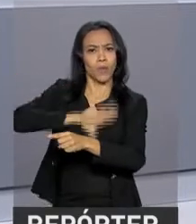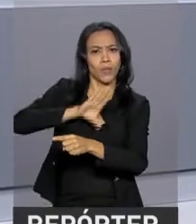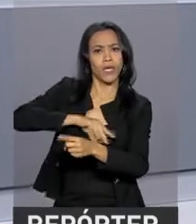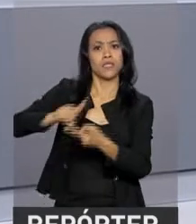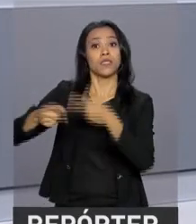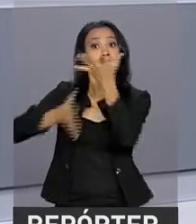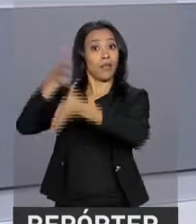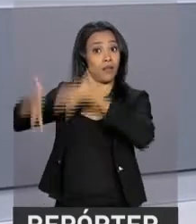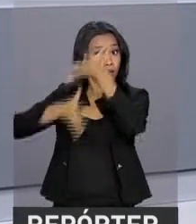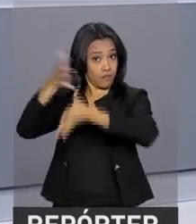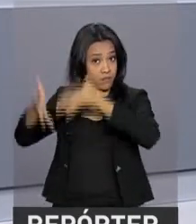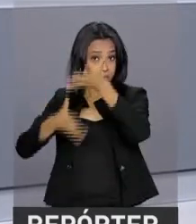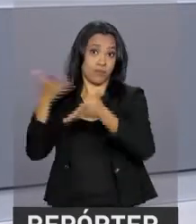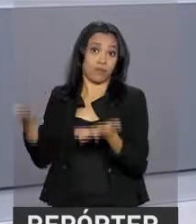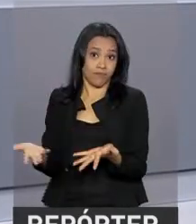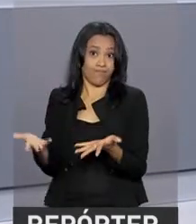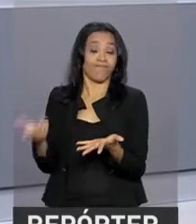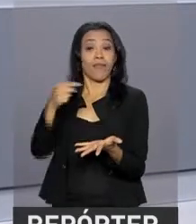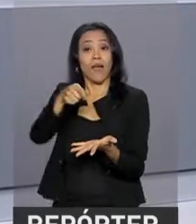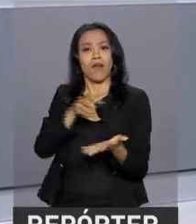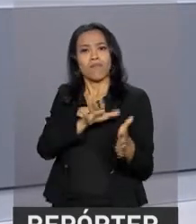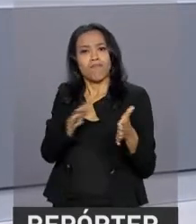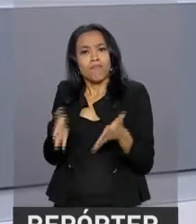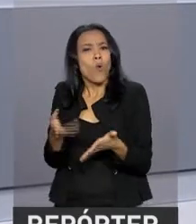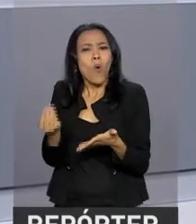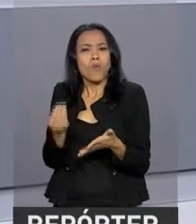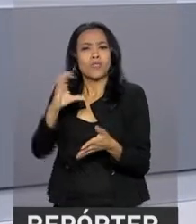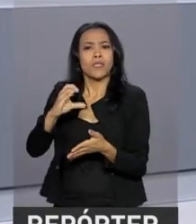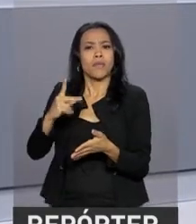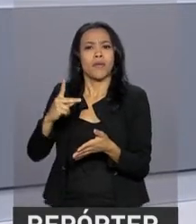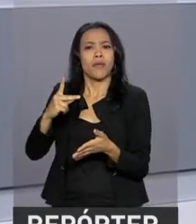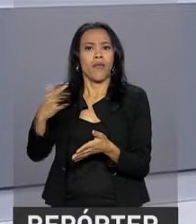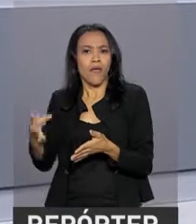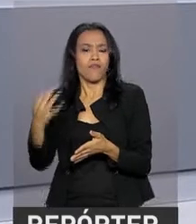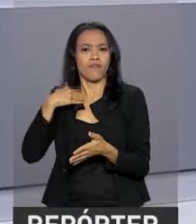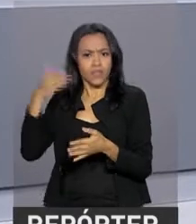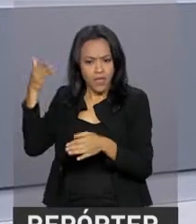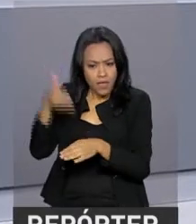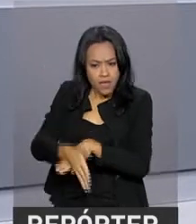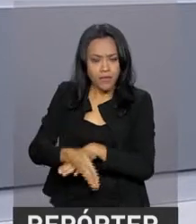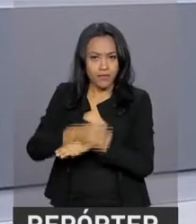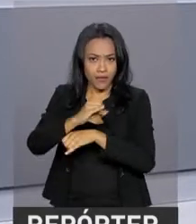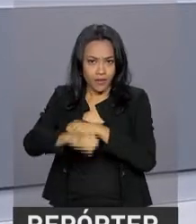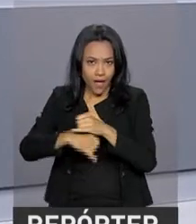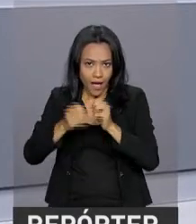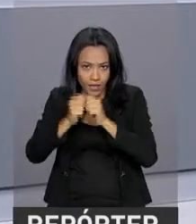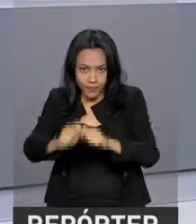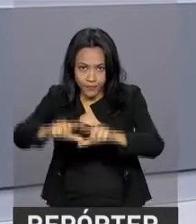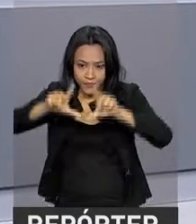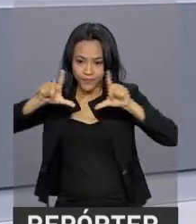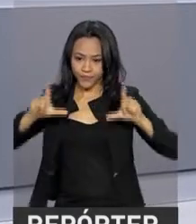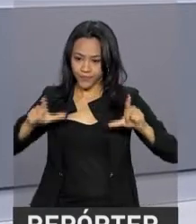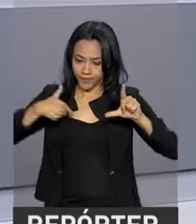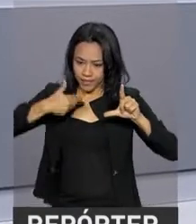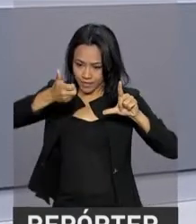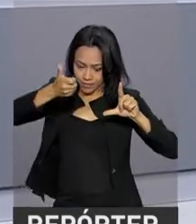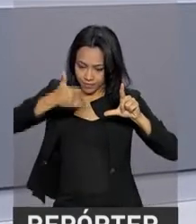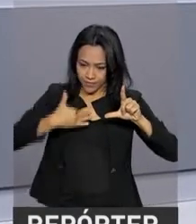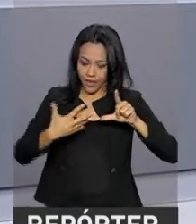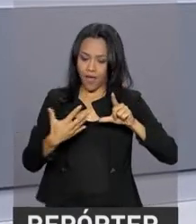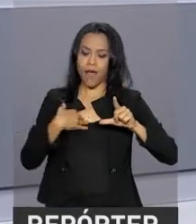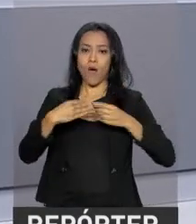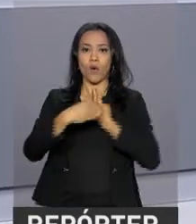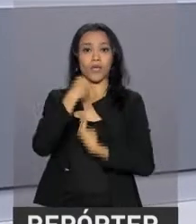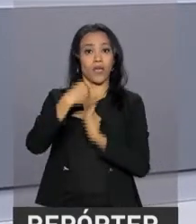em língua brasileira de sinais a partir do cpf o próprio sistema direciona para forma completa ou simplificada